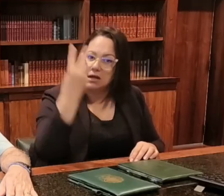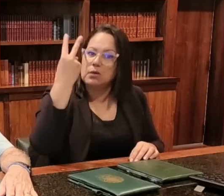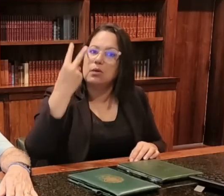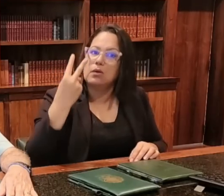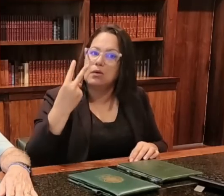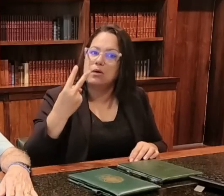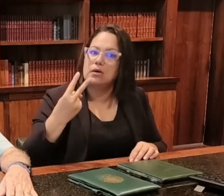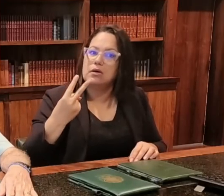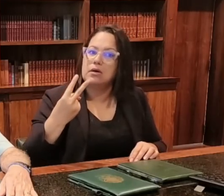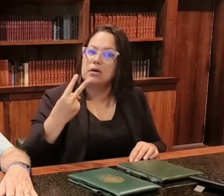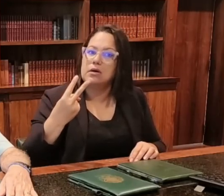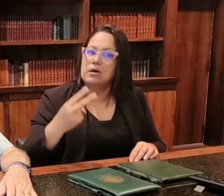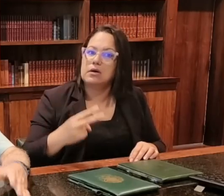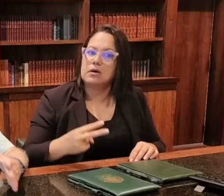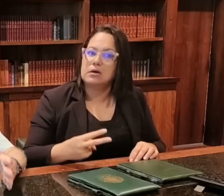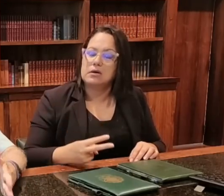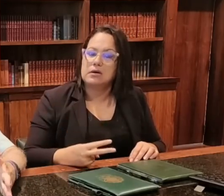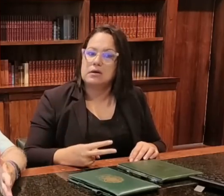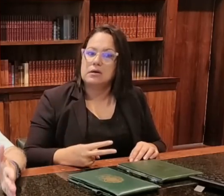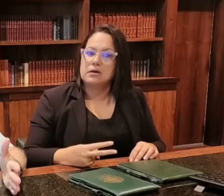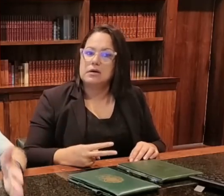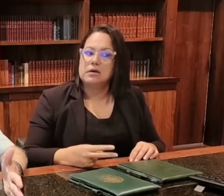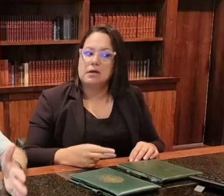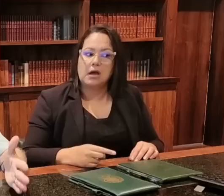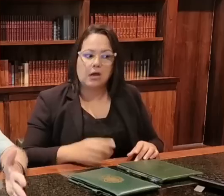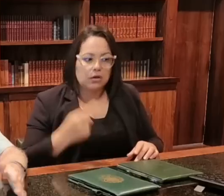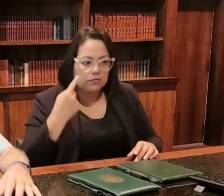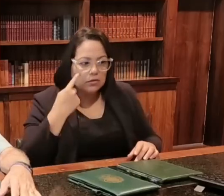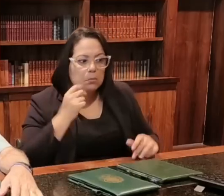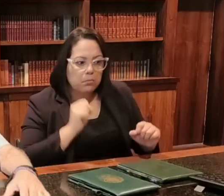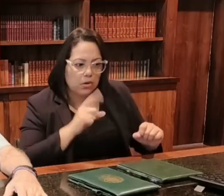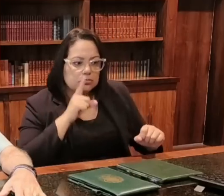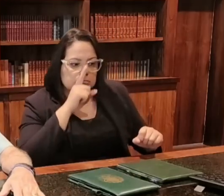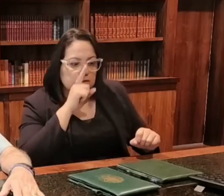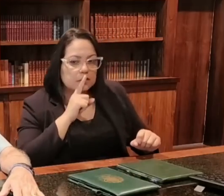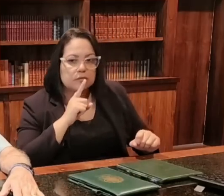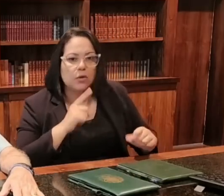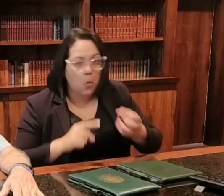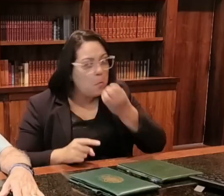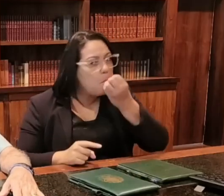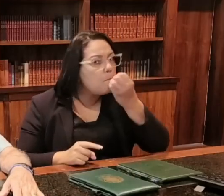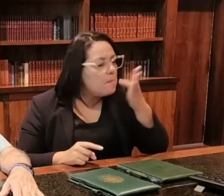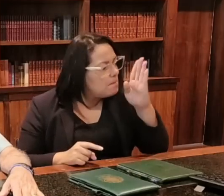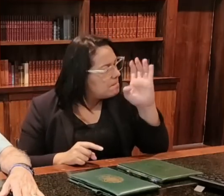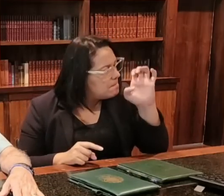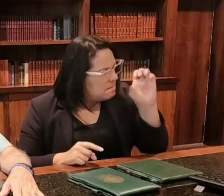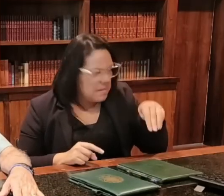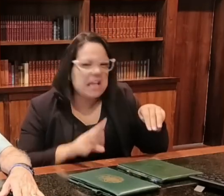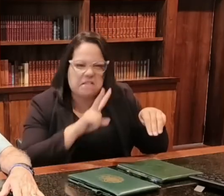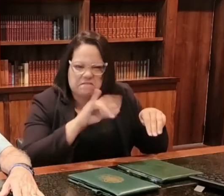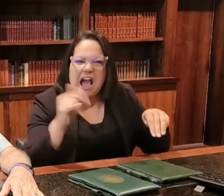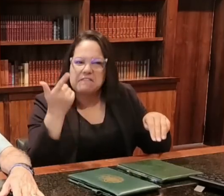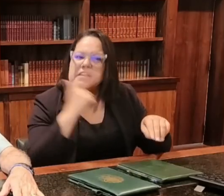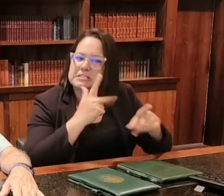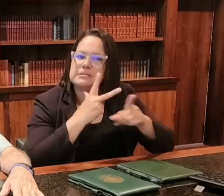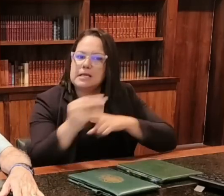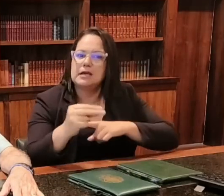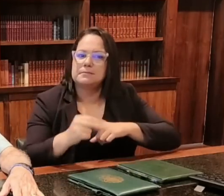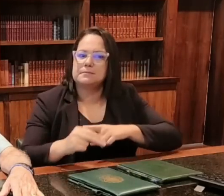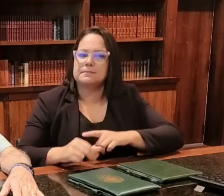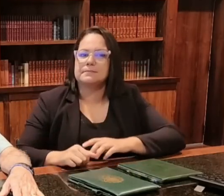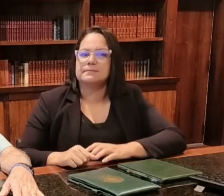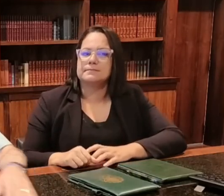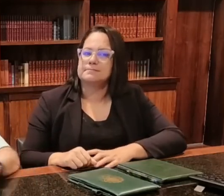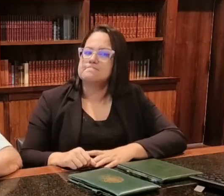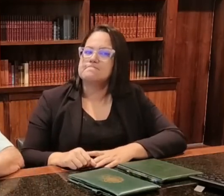uma reversão no resultado das eleições isso não vai acontecer ao mesmo tempo bolsonaro diz que essas